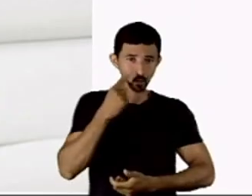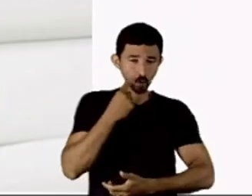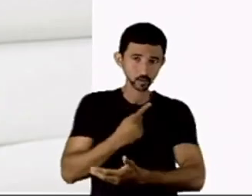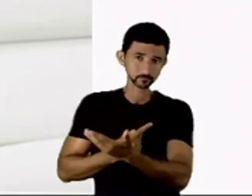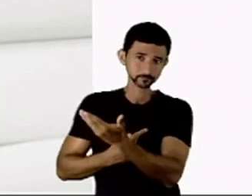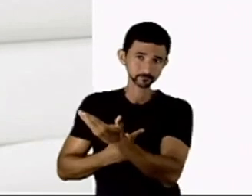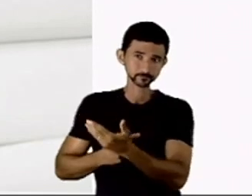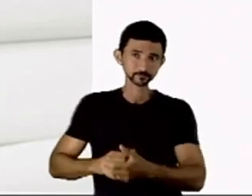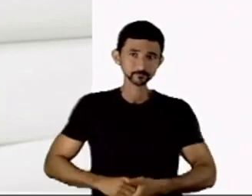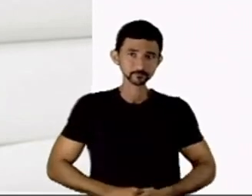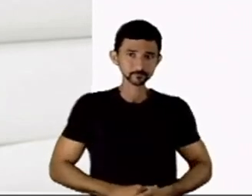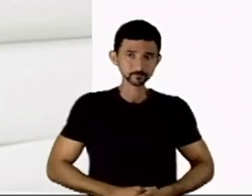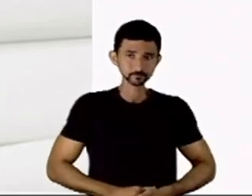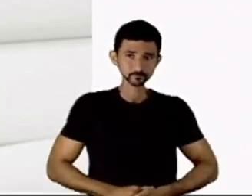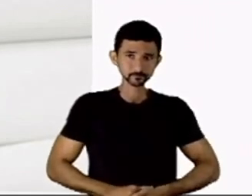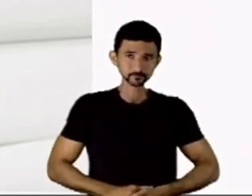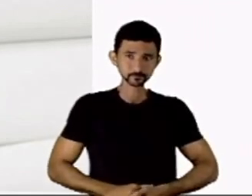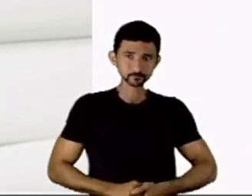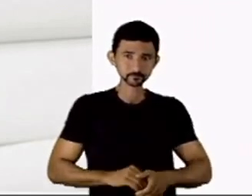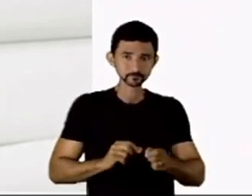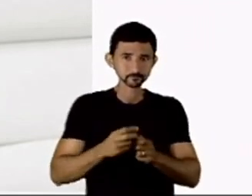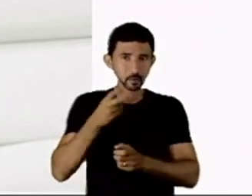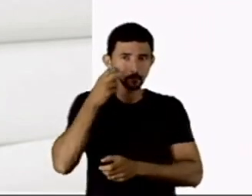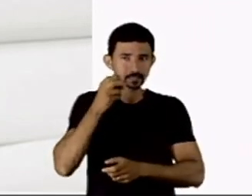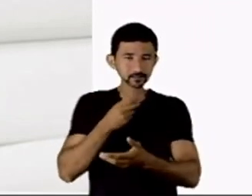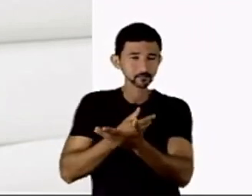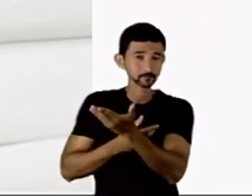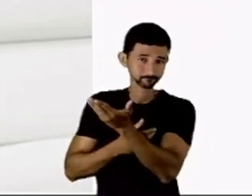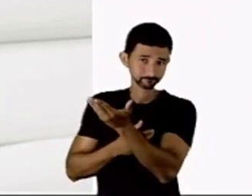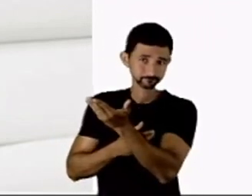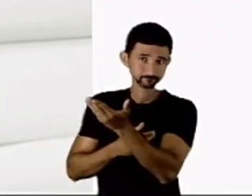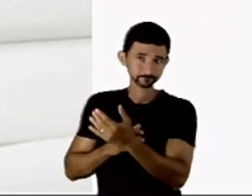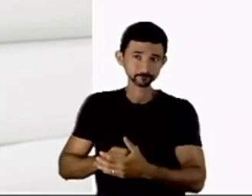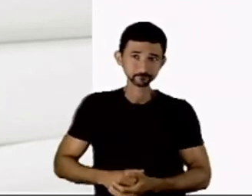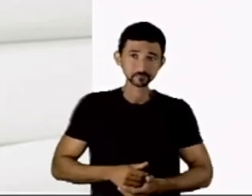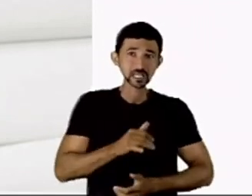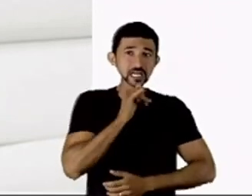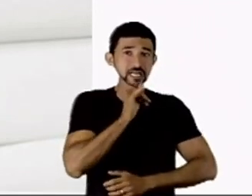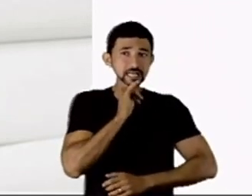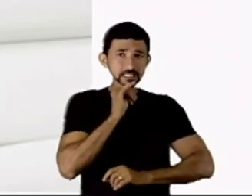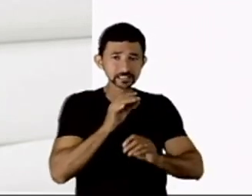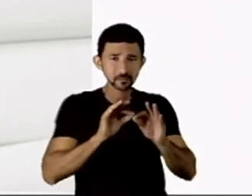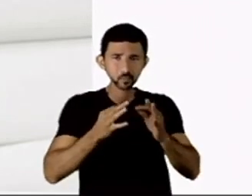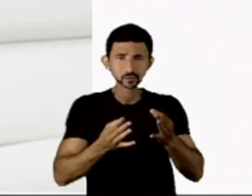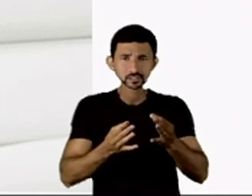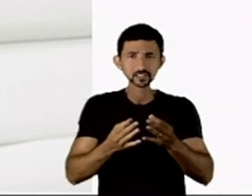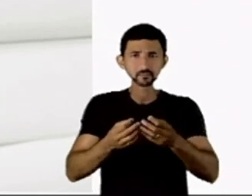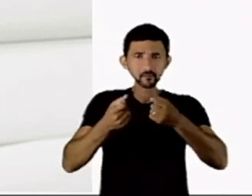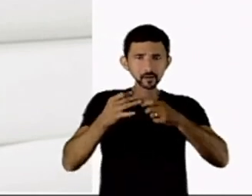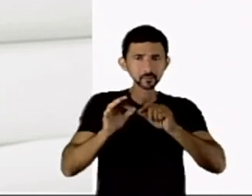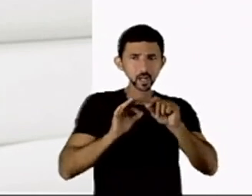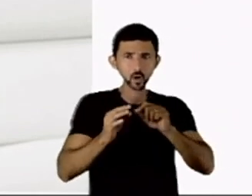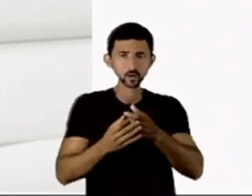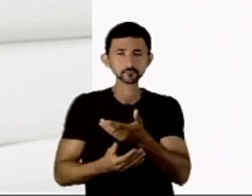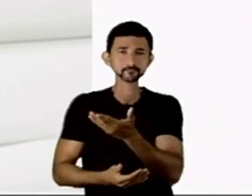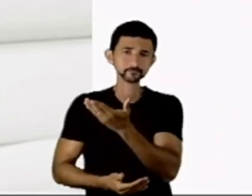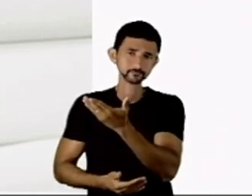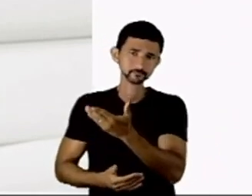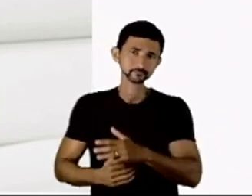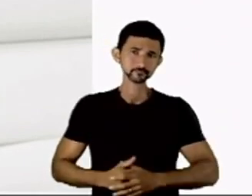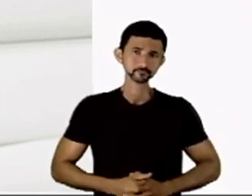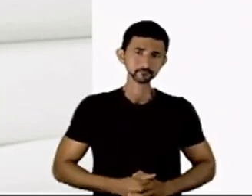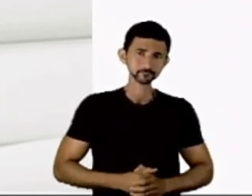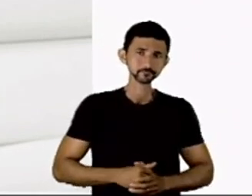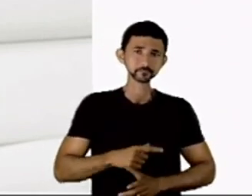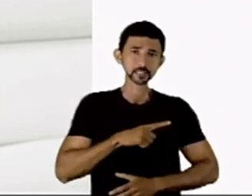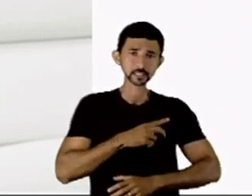Acompanha na tela. Então, observa aqui que eu trouxe um exemplo para te falar da potenciação. Observa